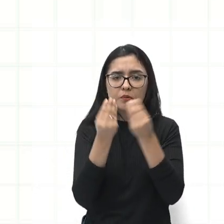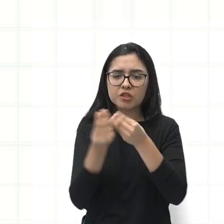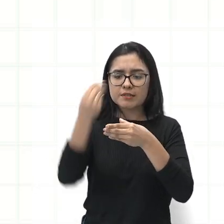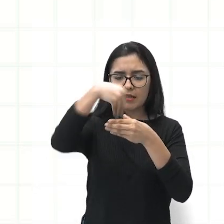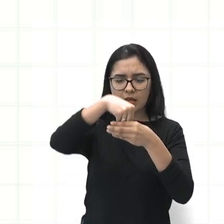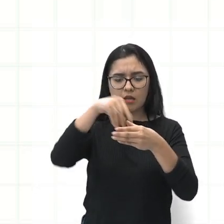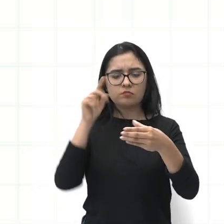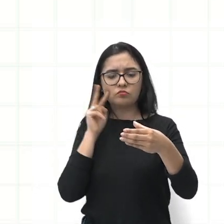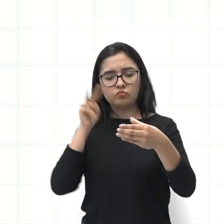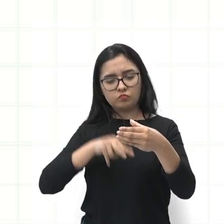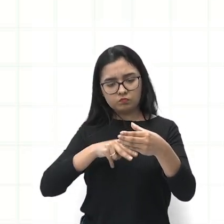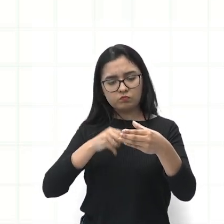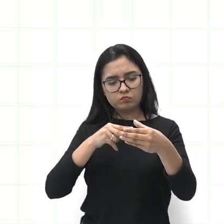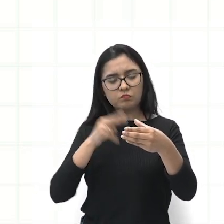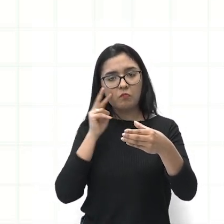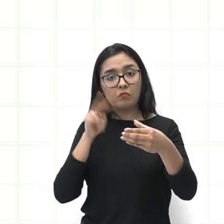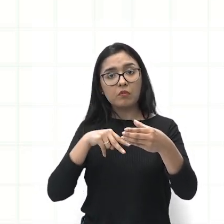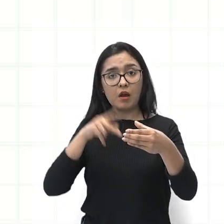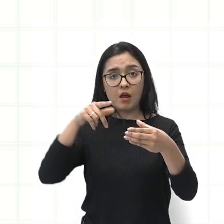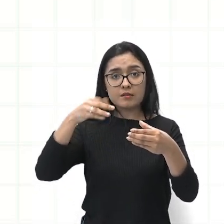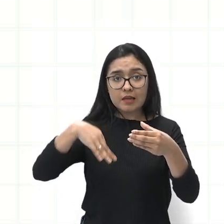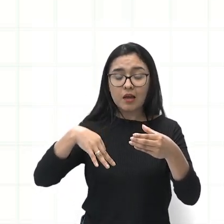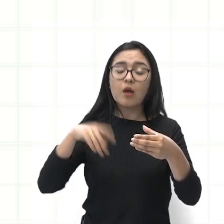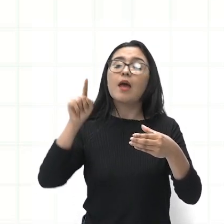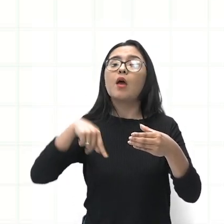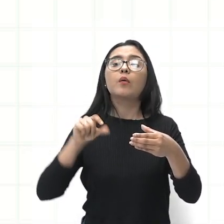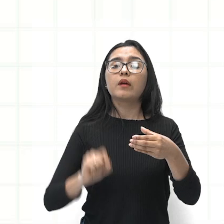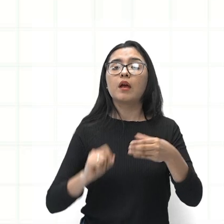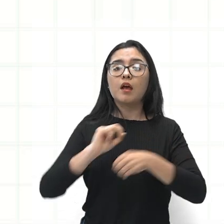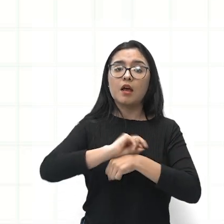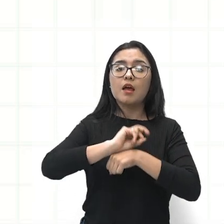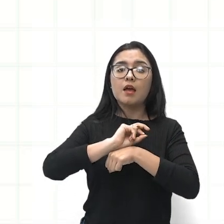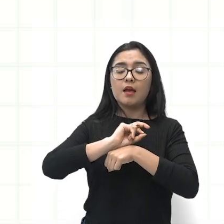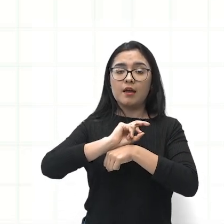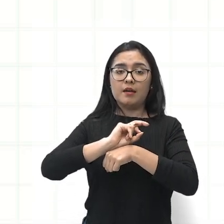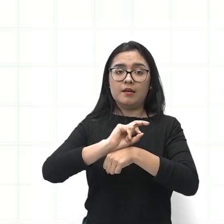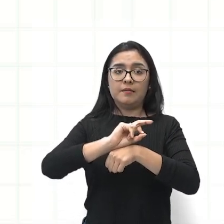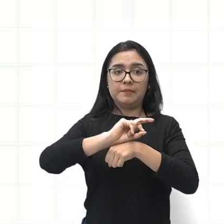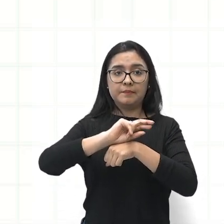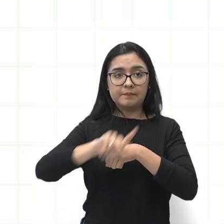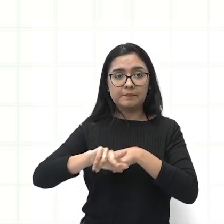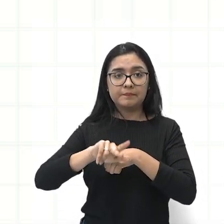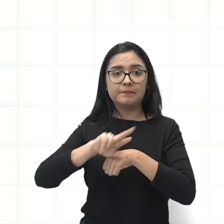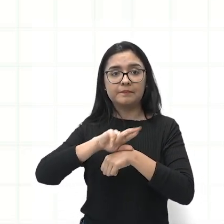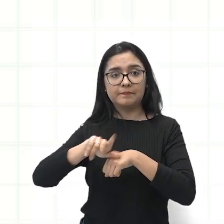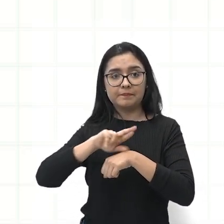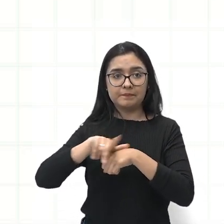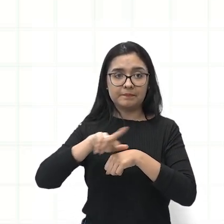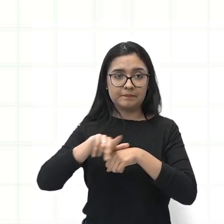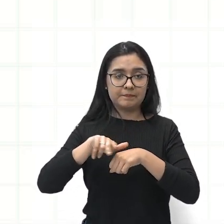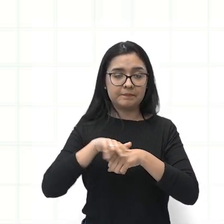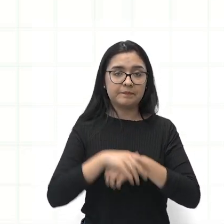compõem essa mistura, ela será heterogênea, certo?